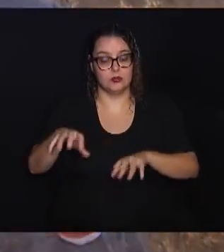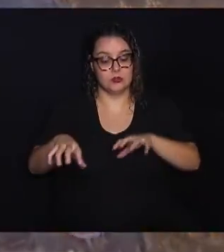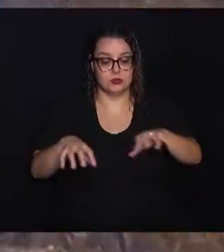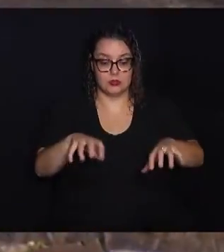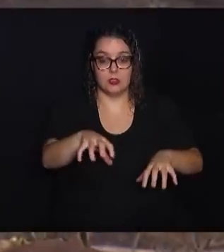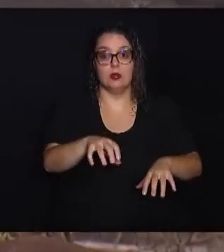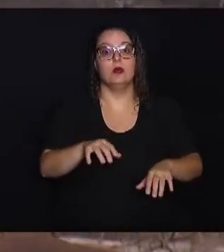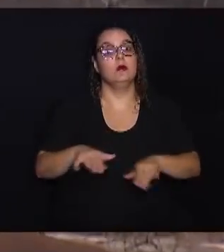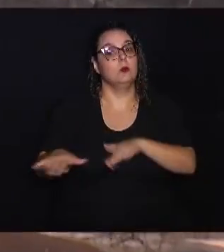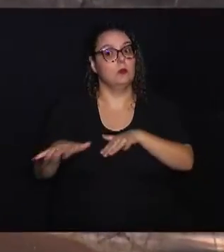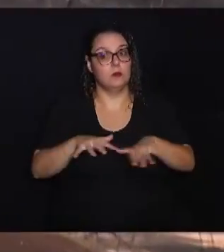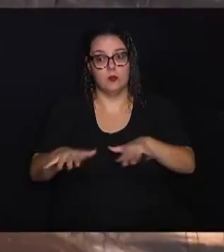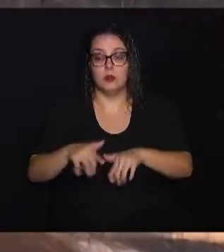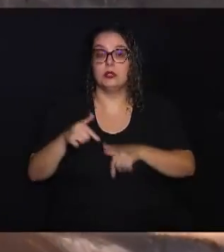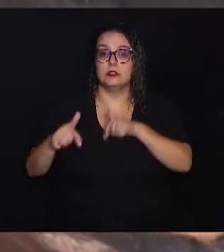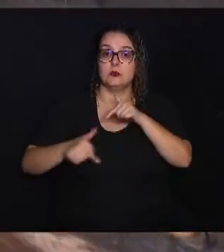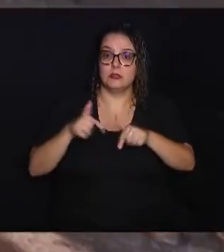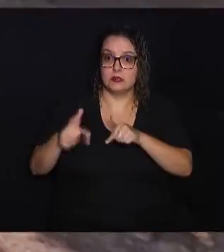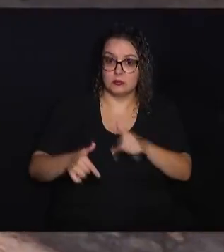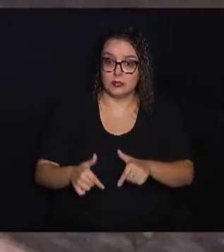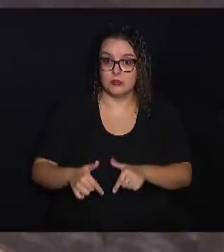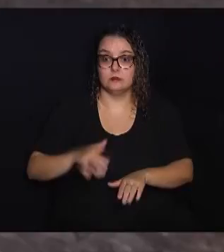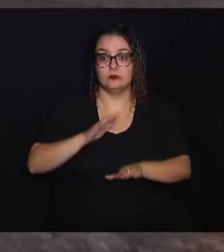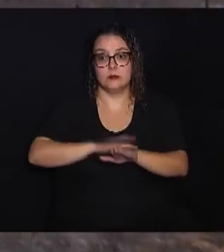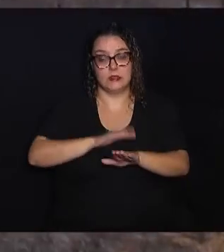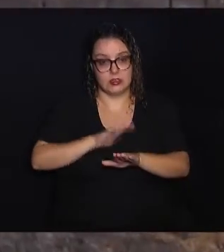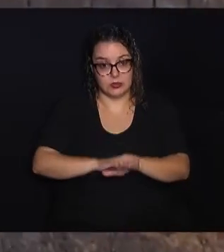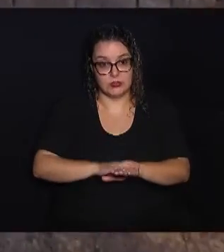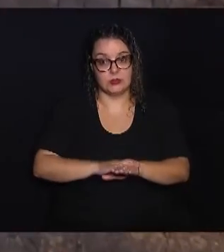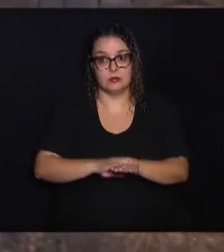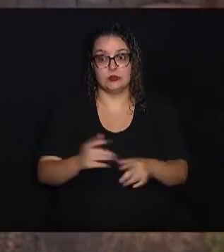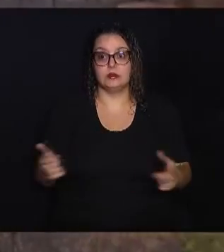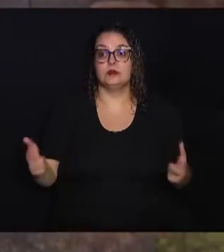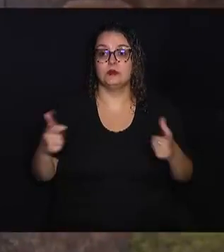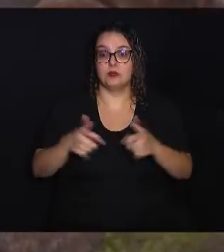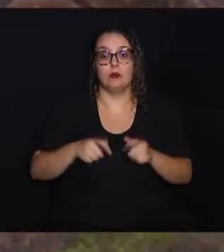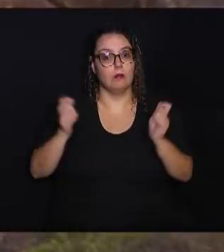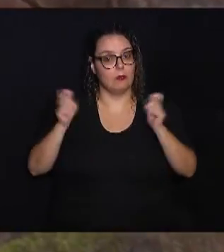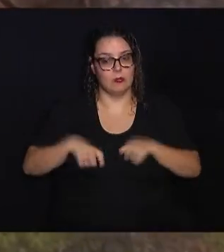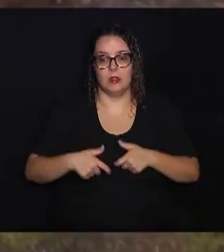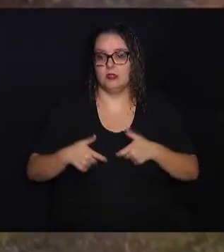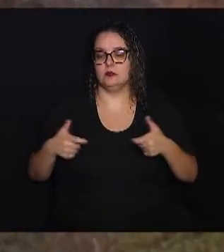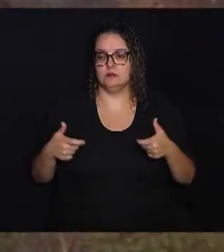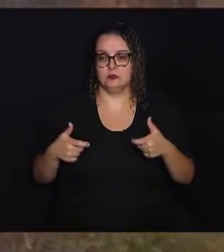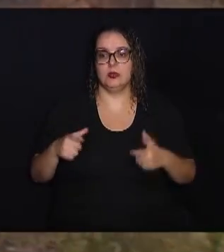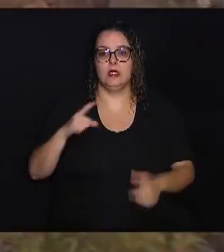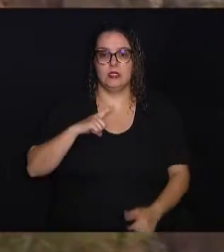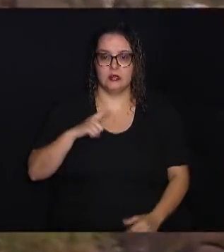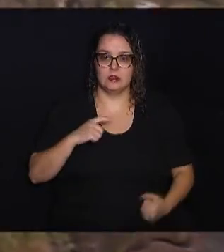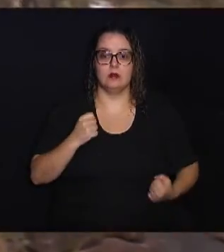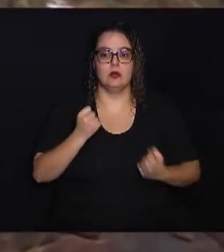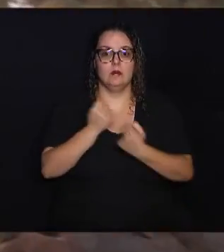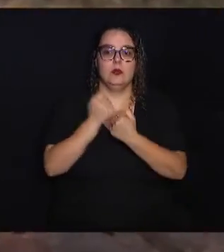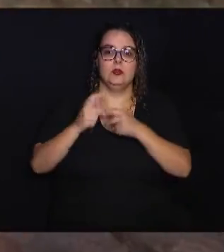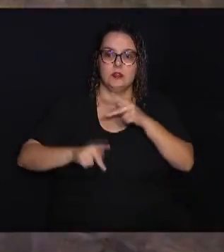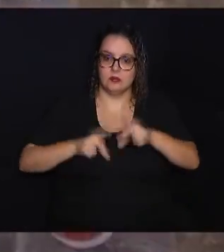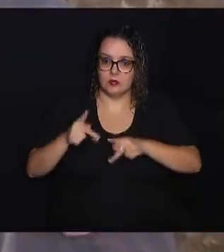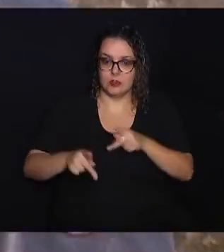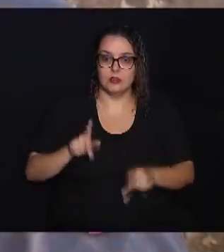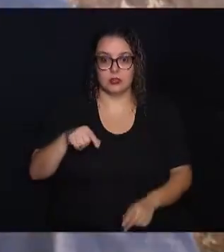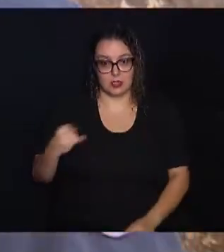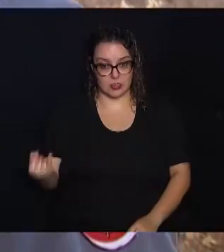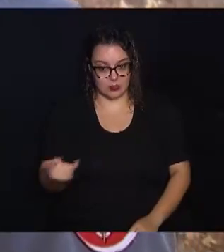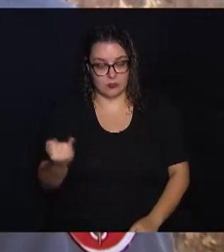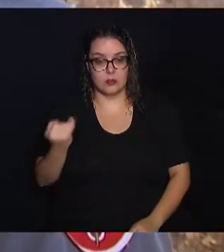estão mobilizados e trabalhando para que essas ações sejam minimizadas o máximo possível. A gente conta com o apoio da população, esse apoio é muito